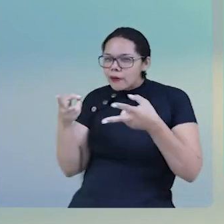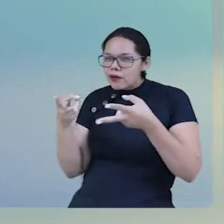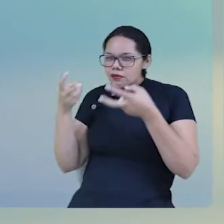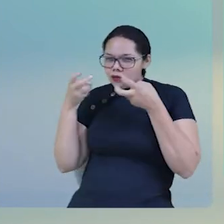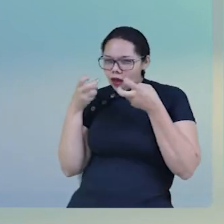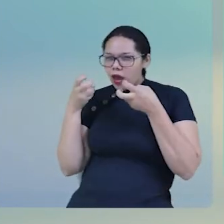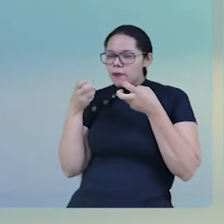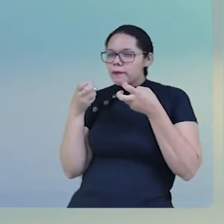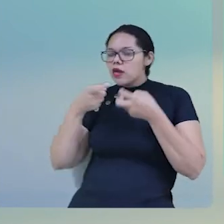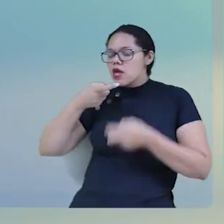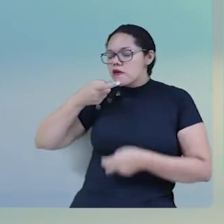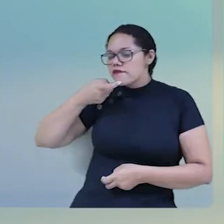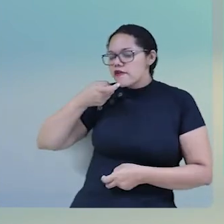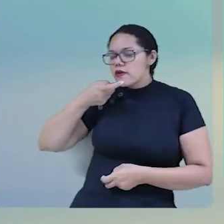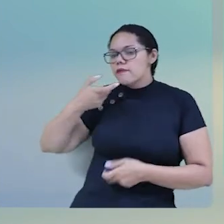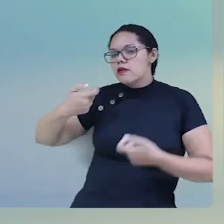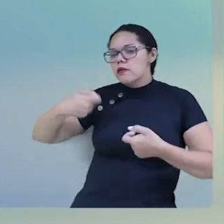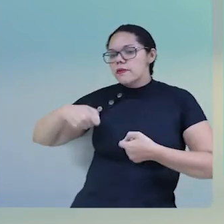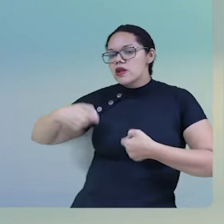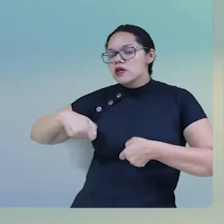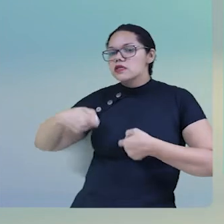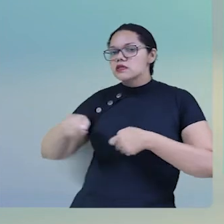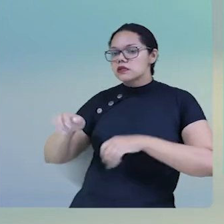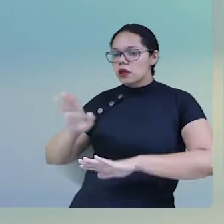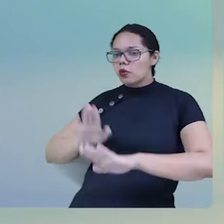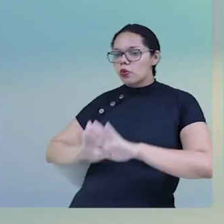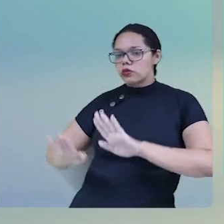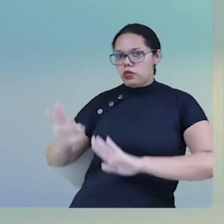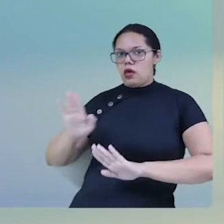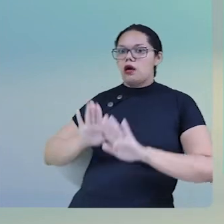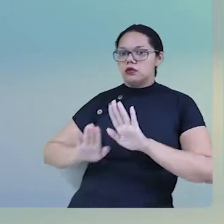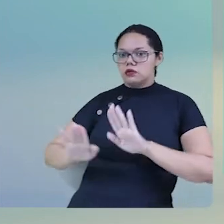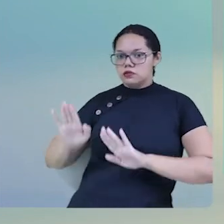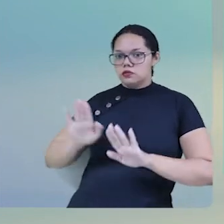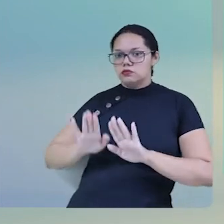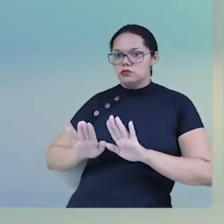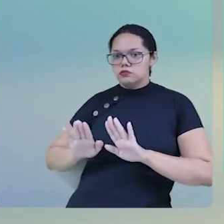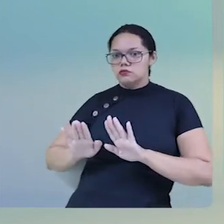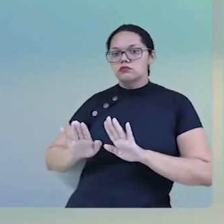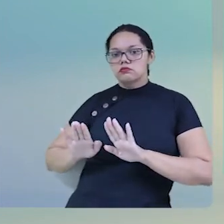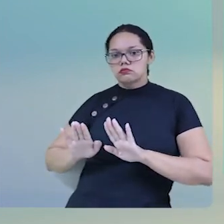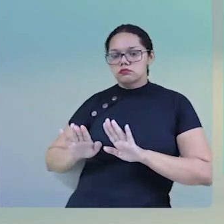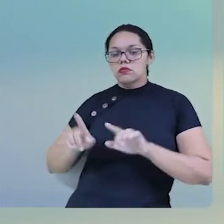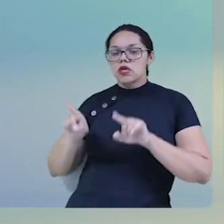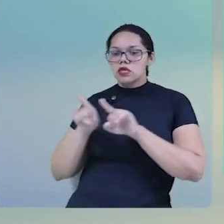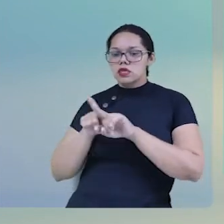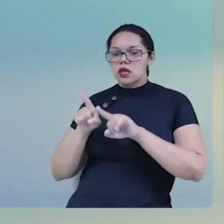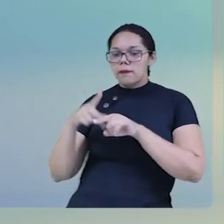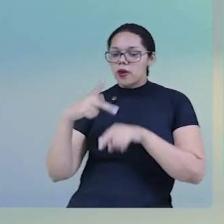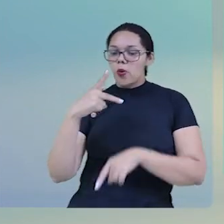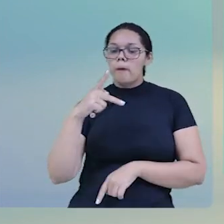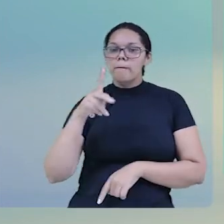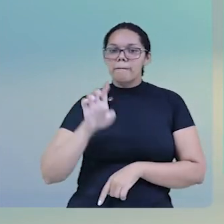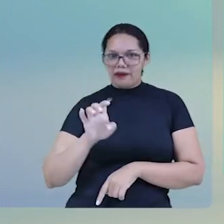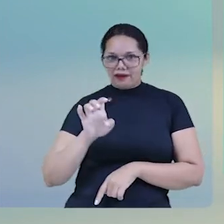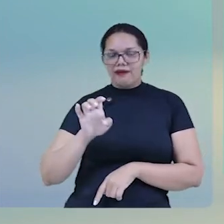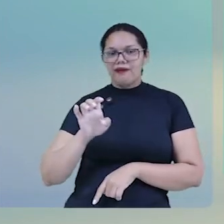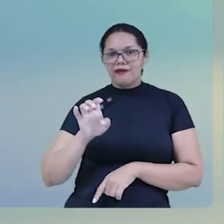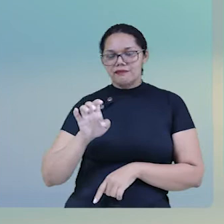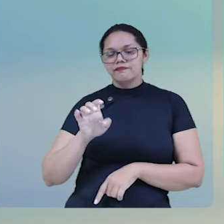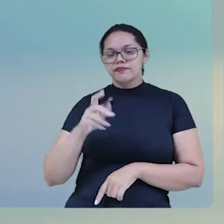olho, que temos que cuidar para não perder essa acuidade visual. E aqui um exemplo de pé